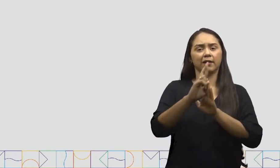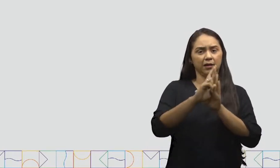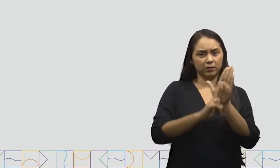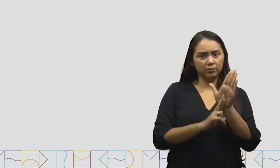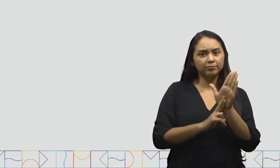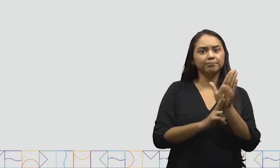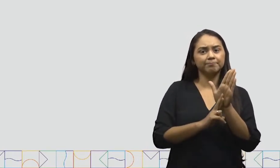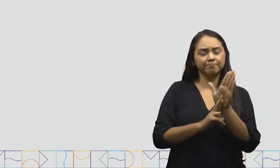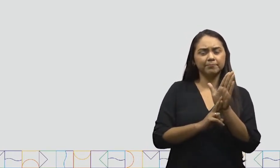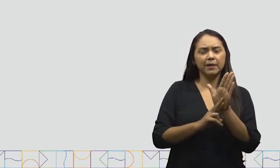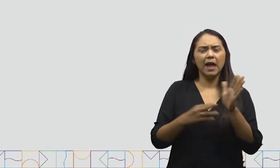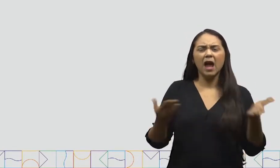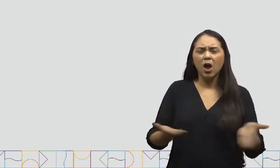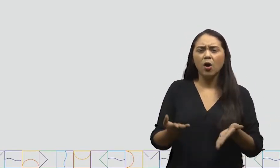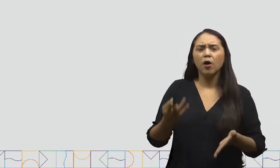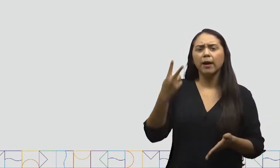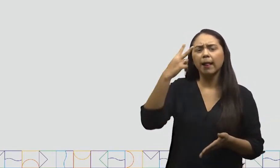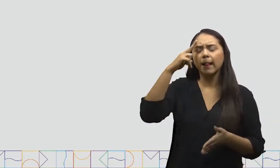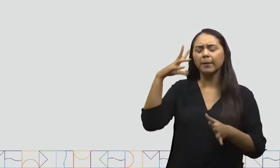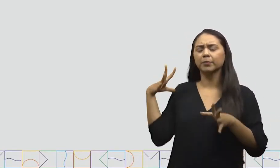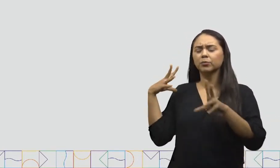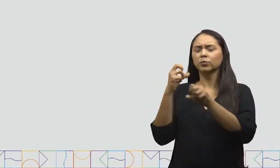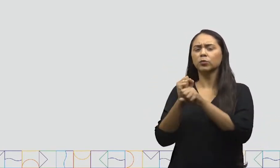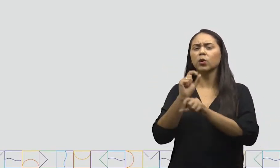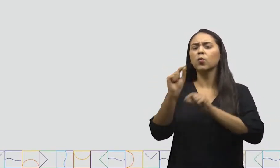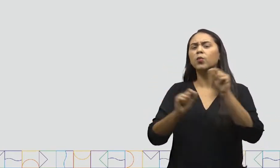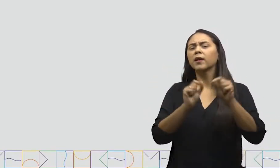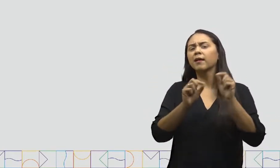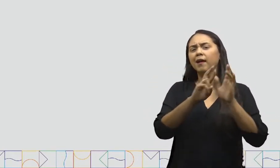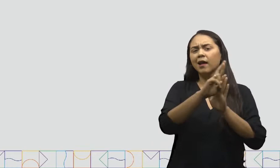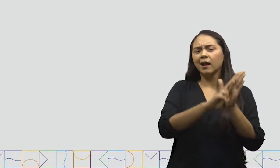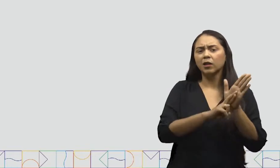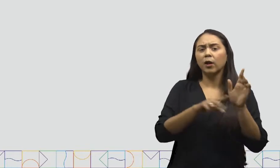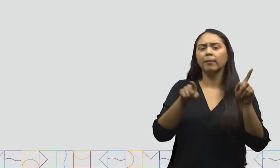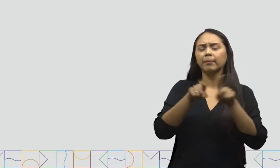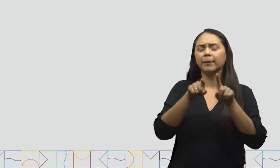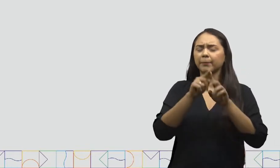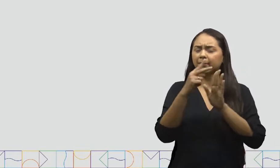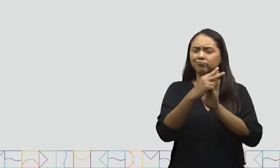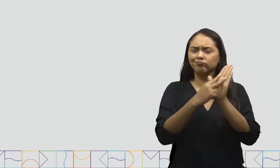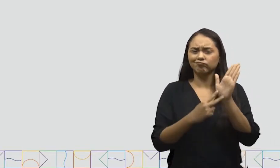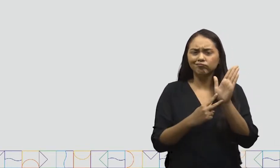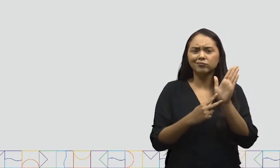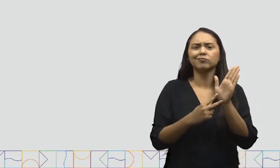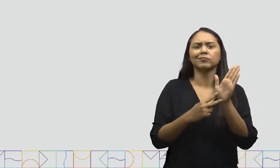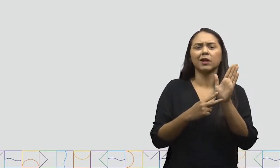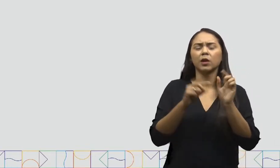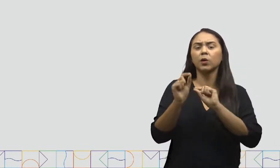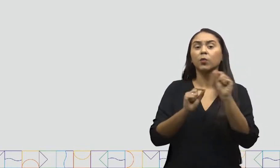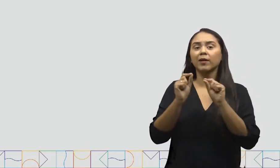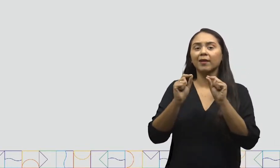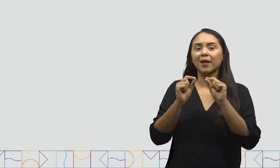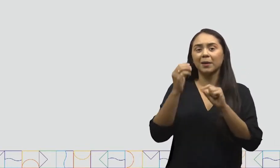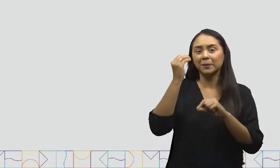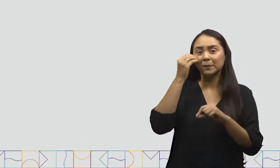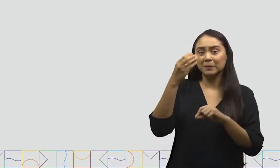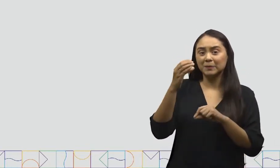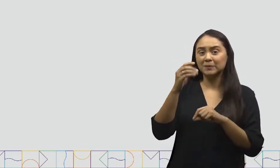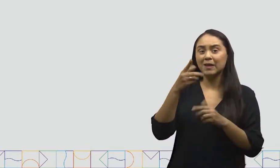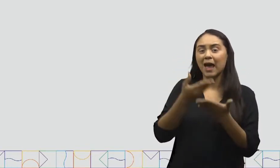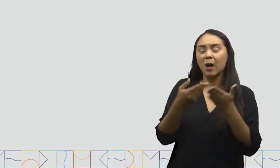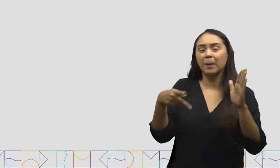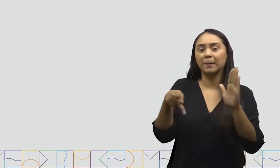relatório. Relembraremos sobre o que ele é, leremos sobre um experimento feito na aula do 4º ano